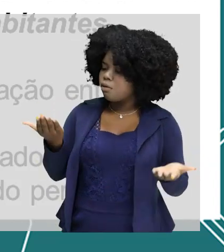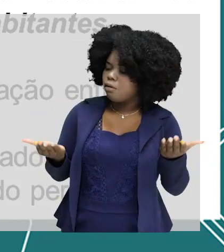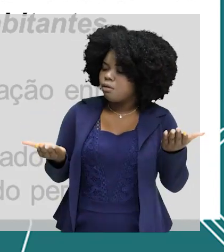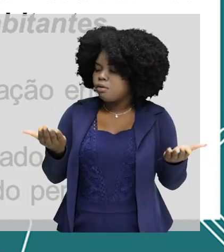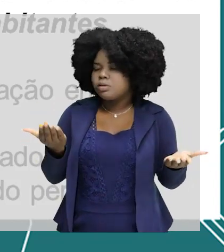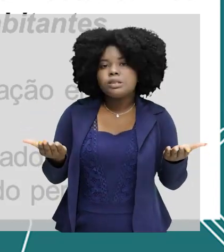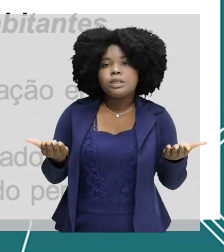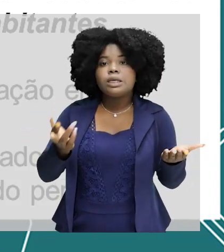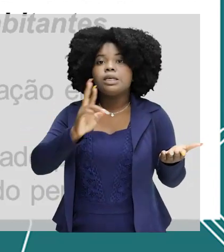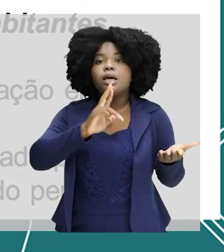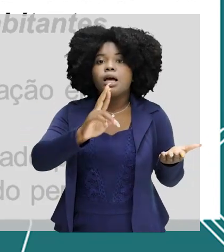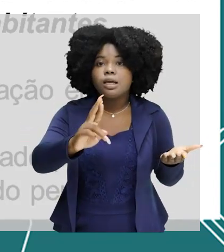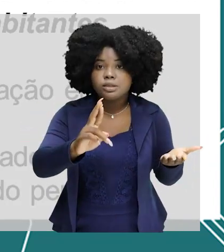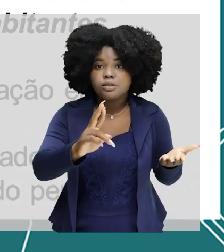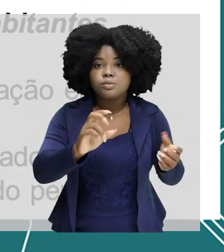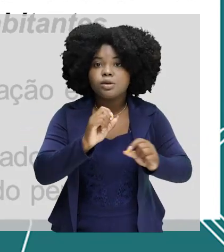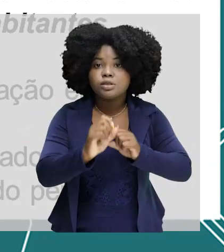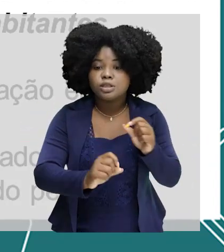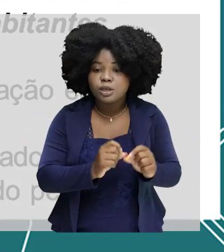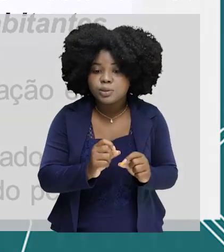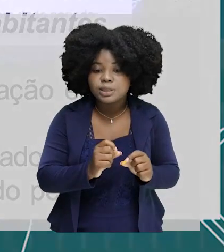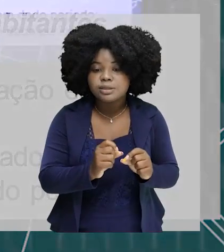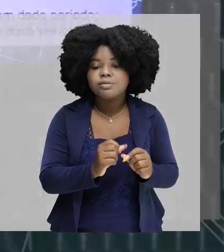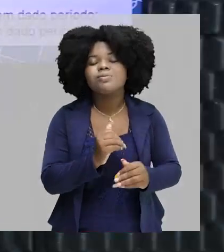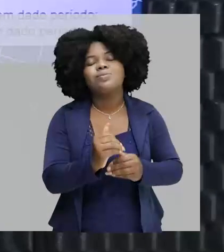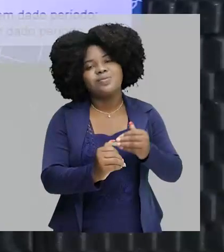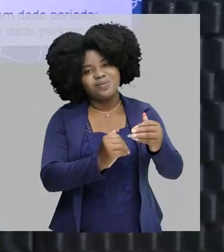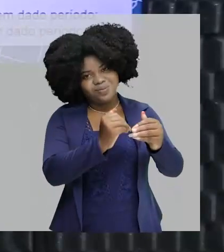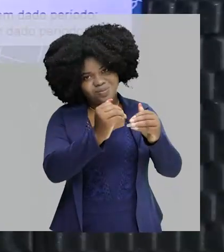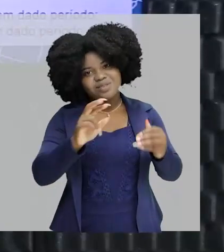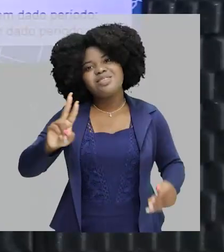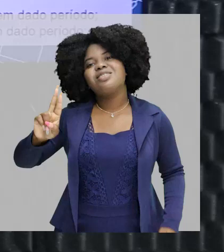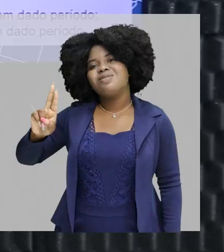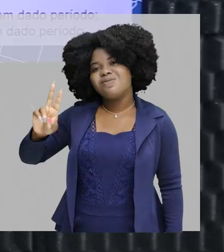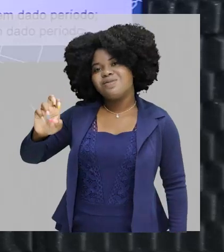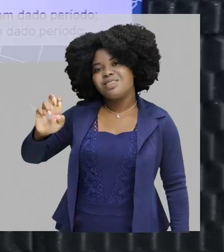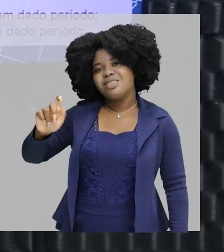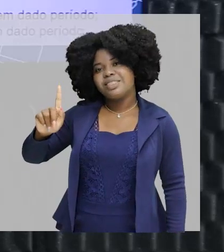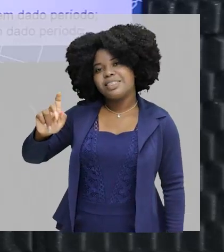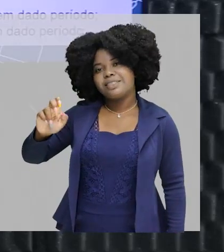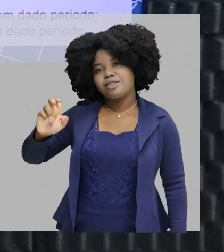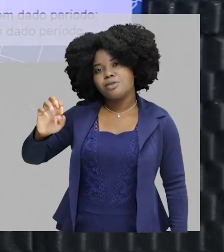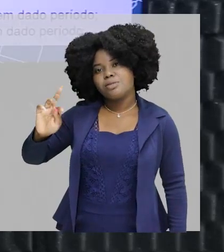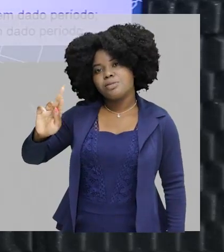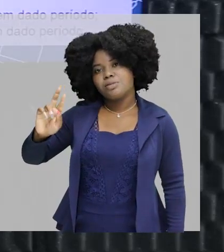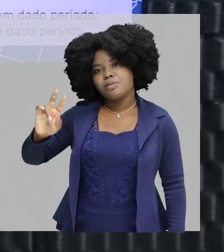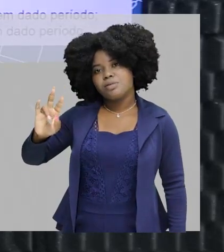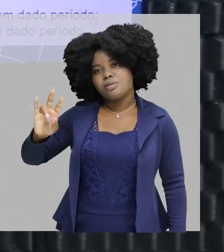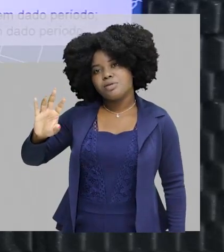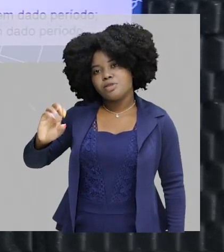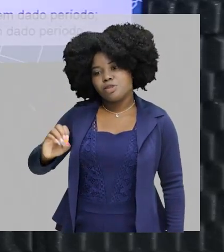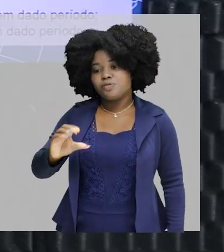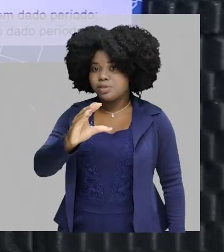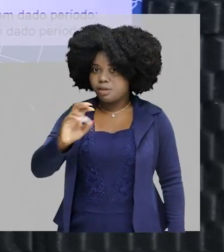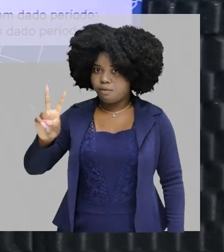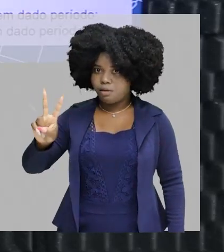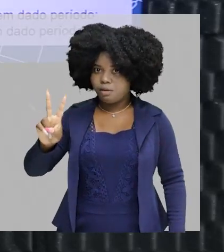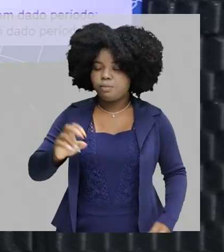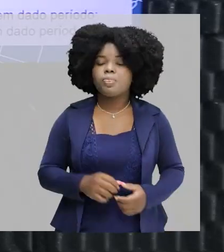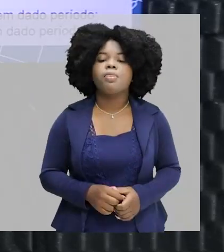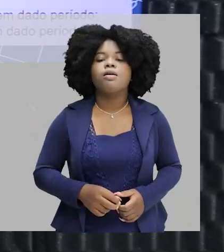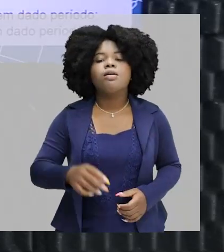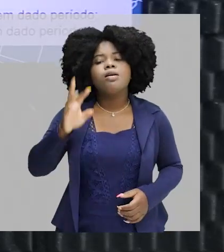desse resultado é o que eu chamo de crescimento vegetativo. Um exemplo simples, tá? Então, imagina que eu tenho um país que eu